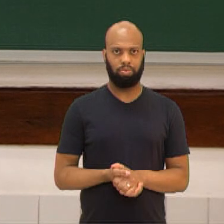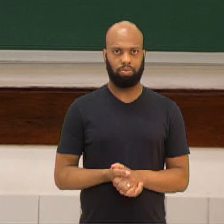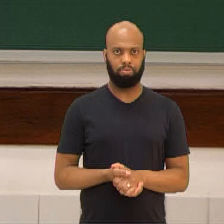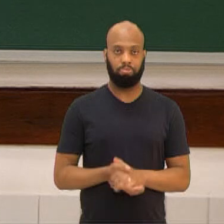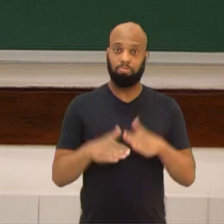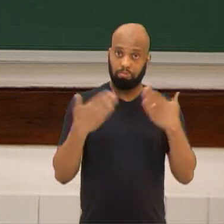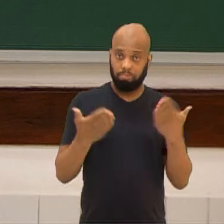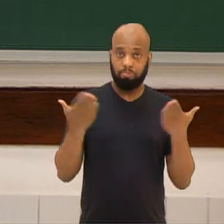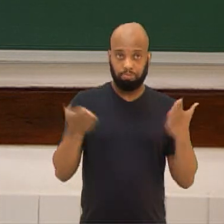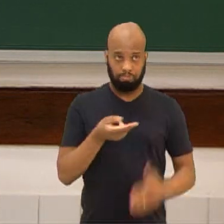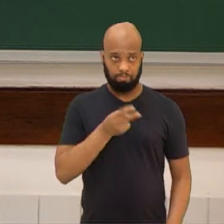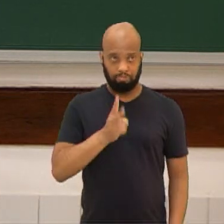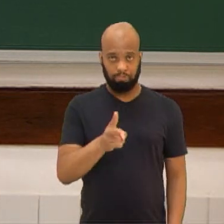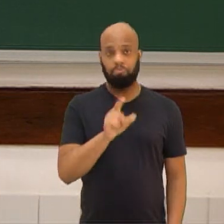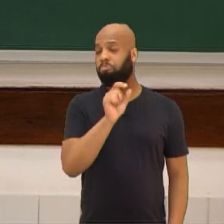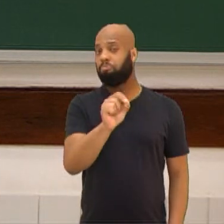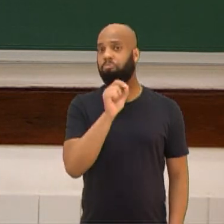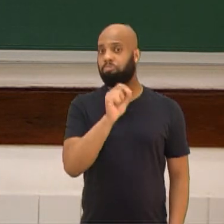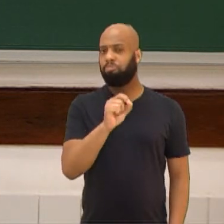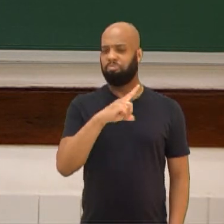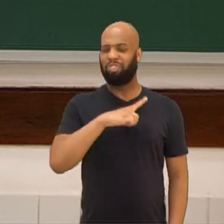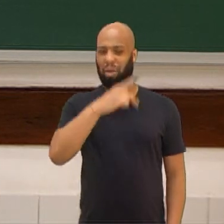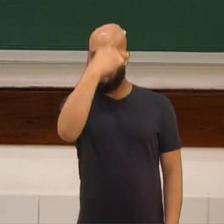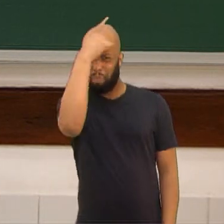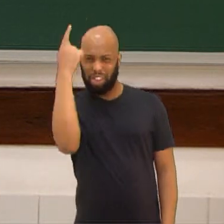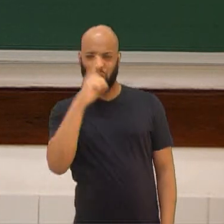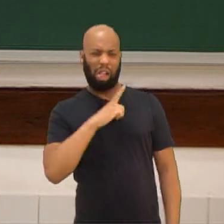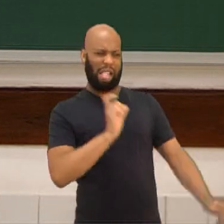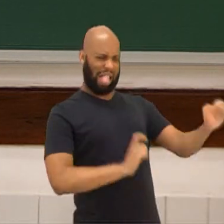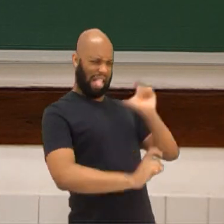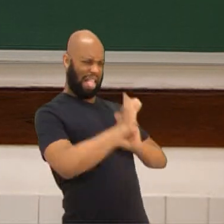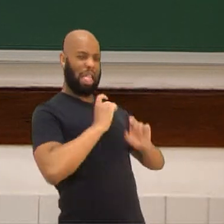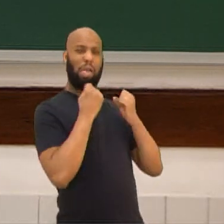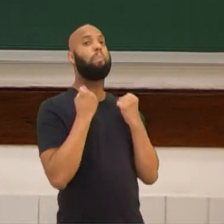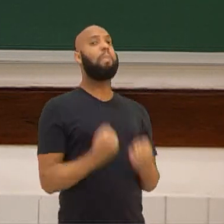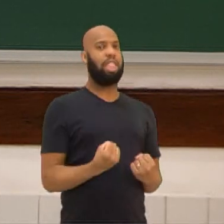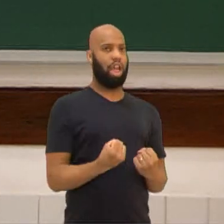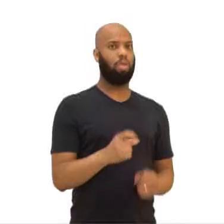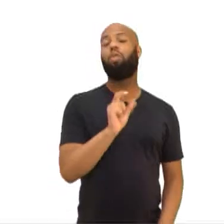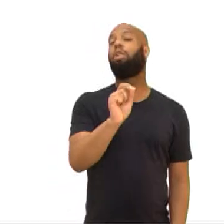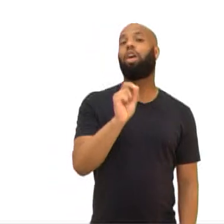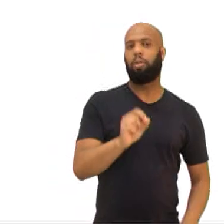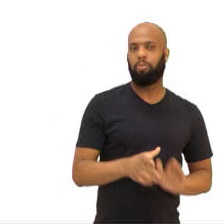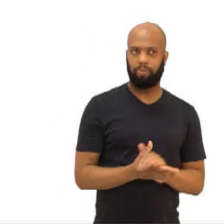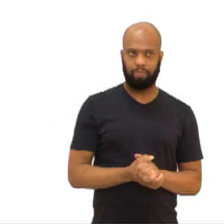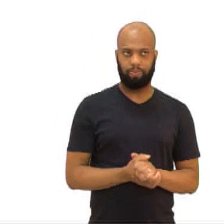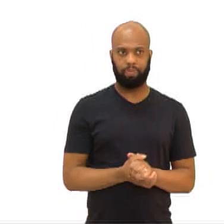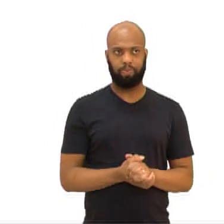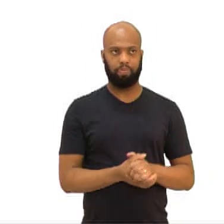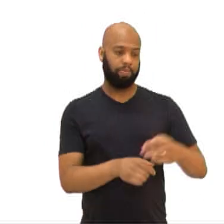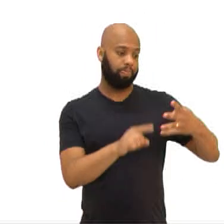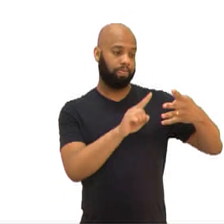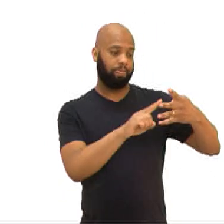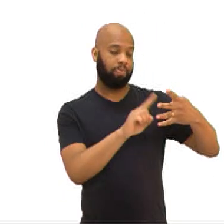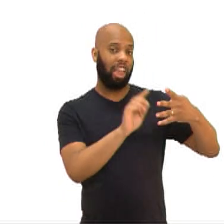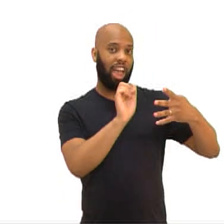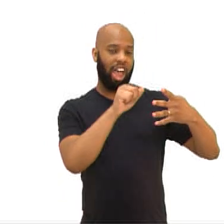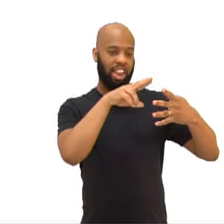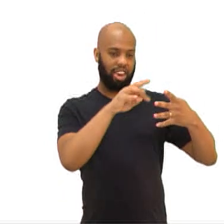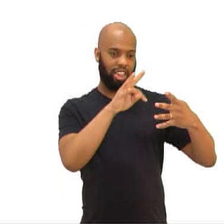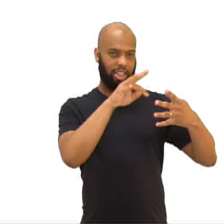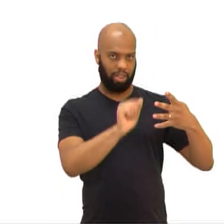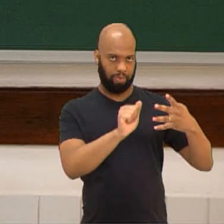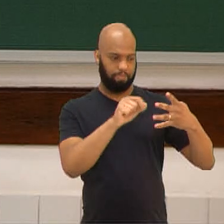Então, pessoal, continuando. Que artista recebeu duras críticas do Monteiro Lobato? Alternativa correta, alternativa B, Anita